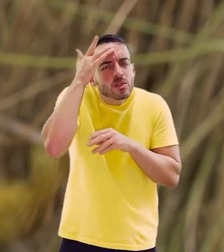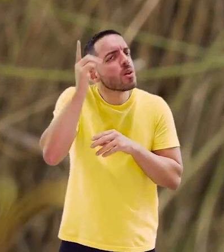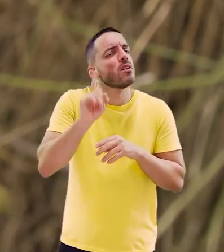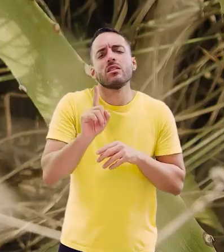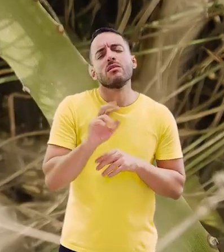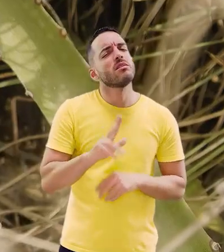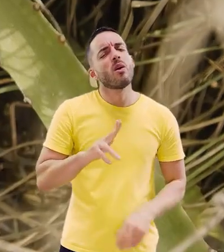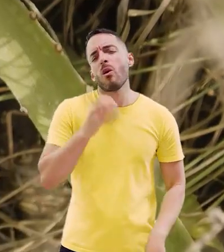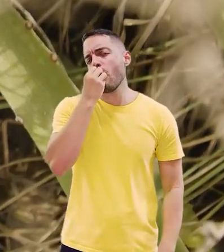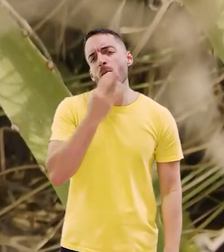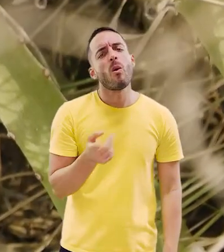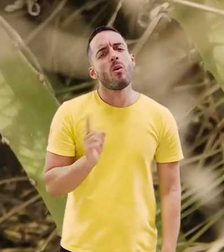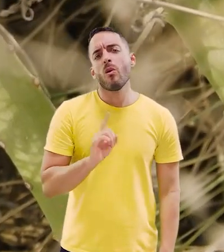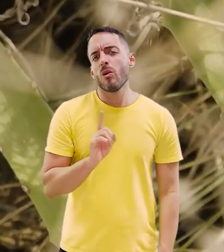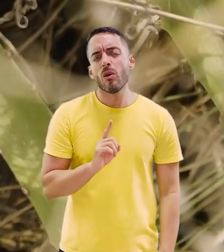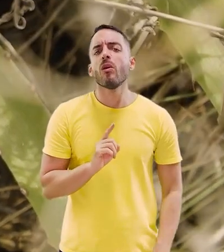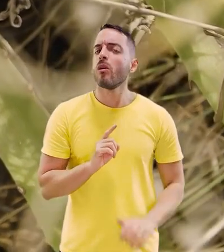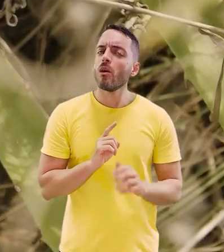não é o que é prescrito